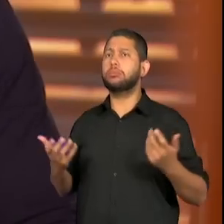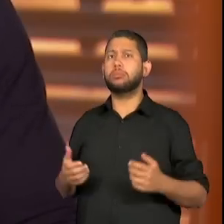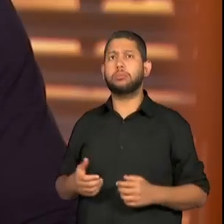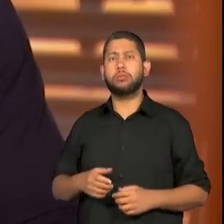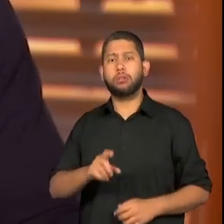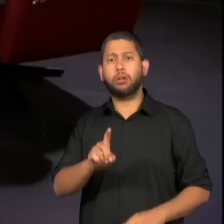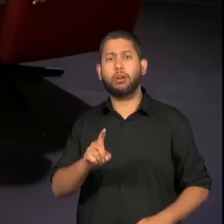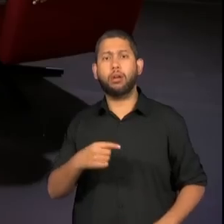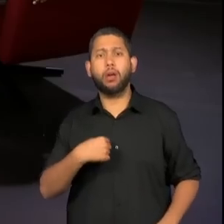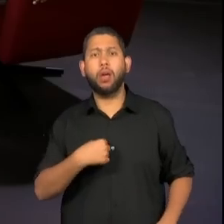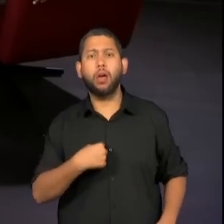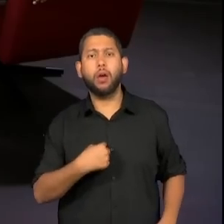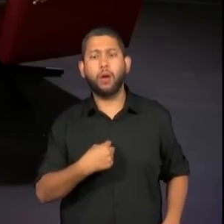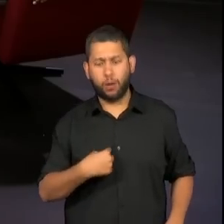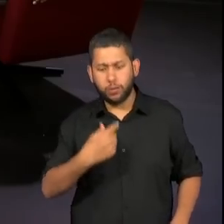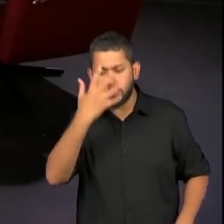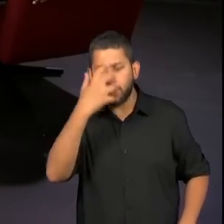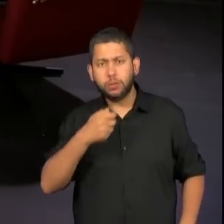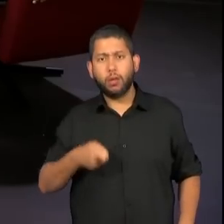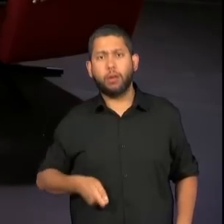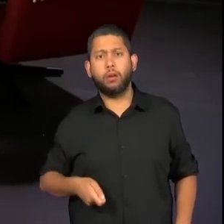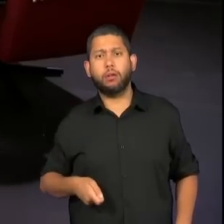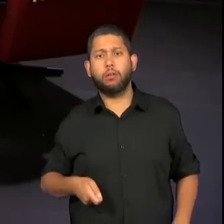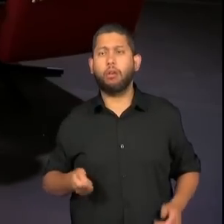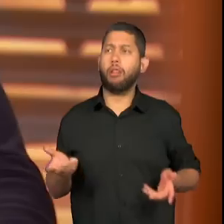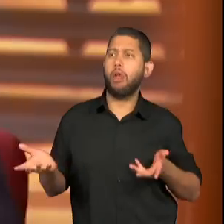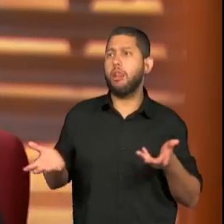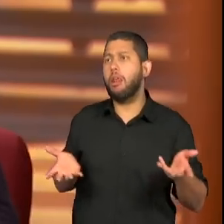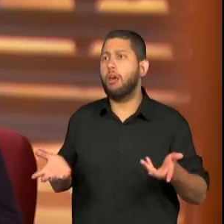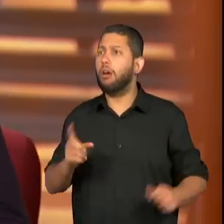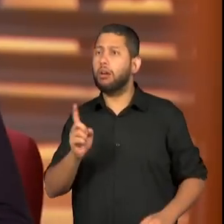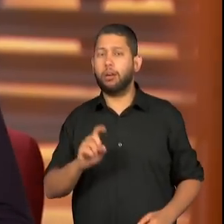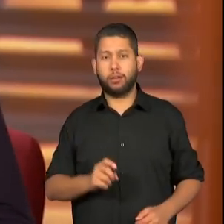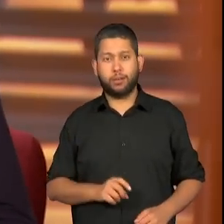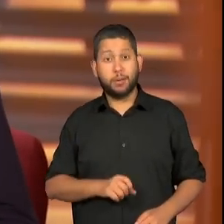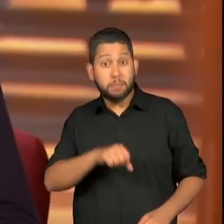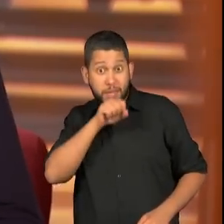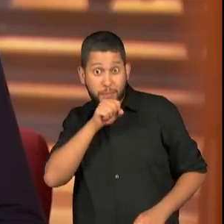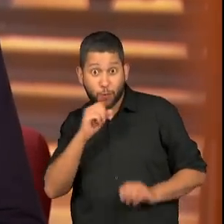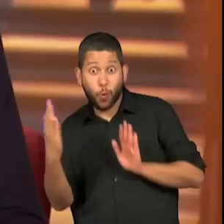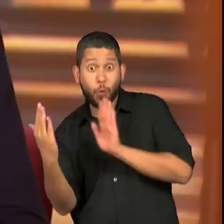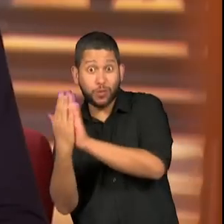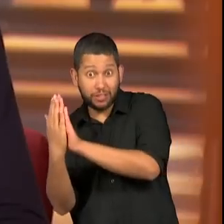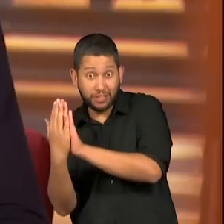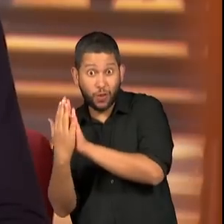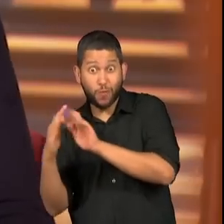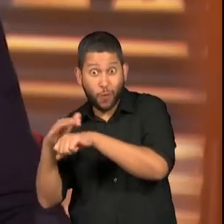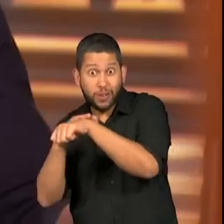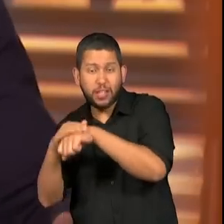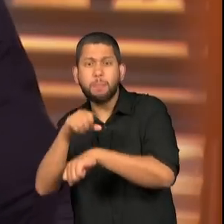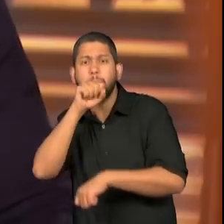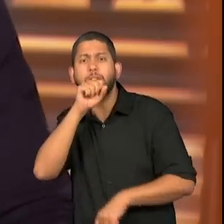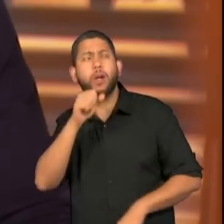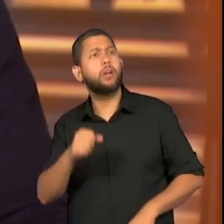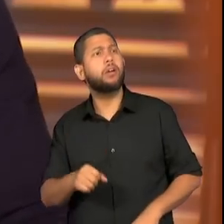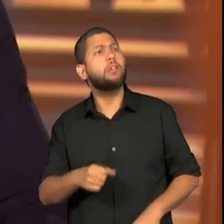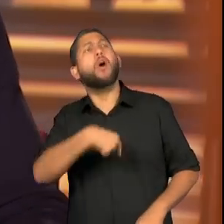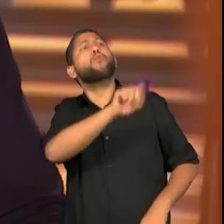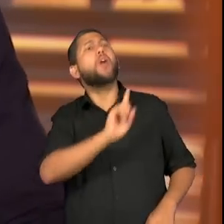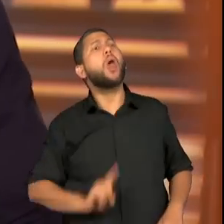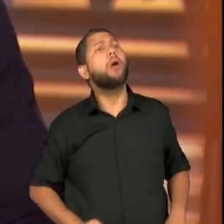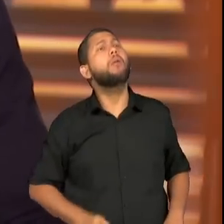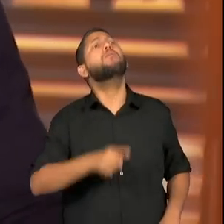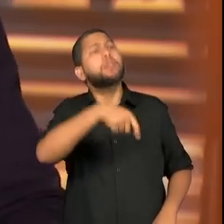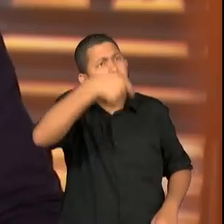molejo eu não tenho não, Celso. Eu não tenho molejo não. Aí quando eu fui levar isso pra minha mãe, ela quase me bateu. Tu não vai por quê, Alex? Você tem